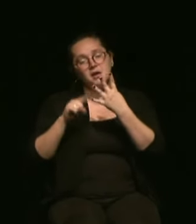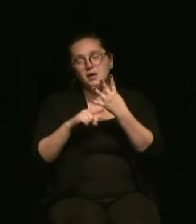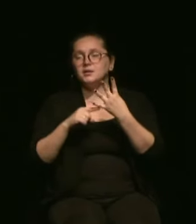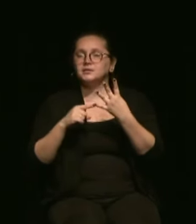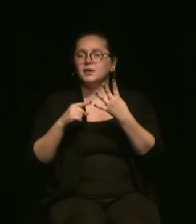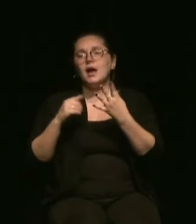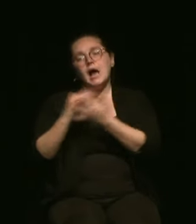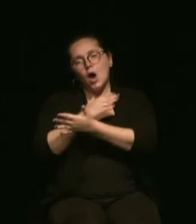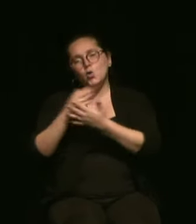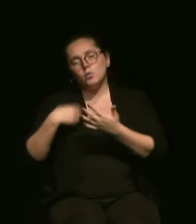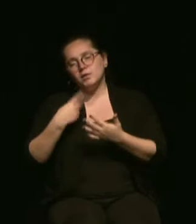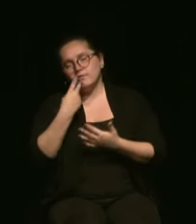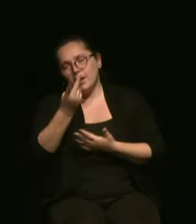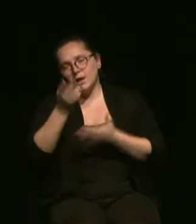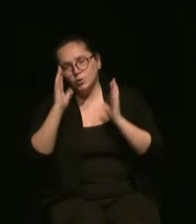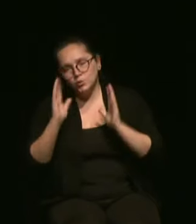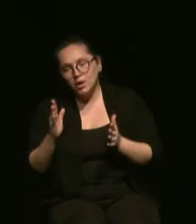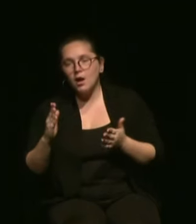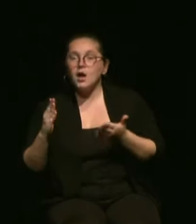ainda estavam,